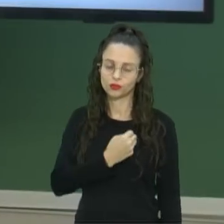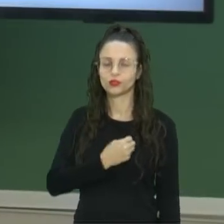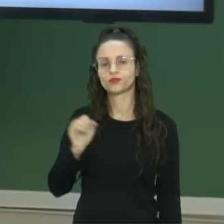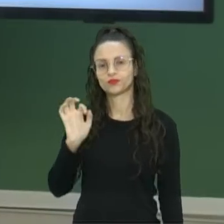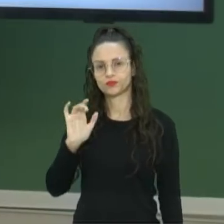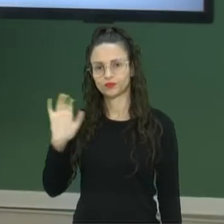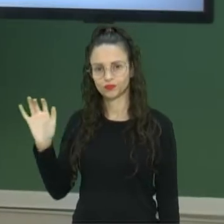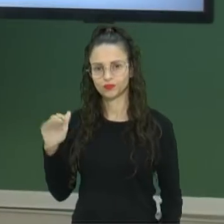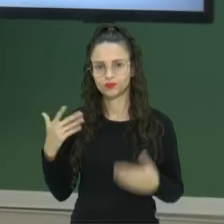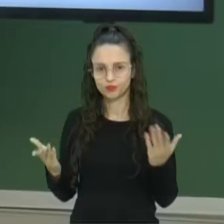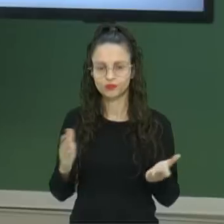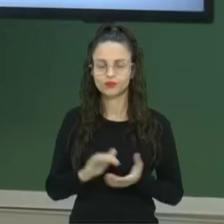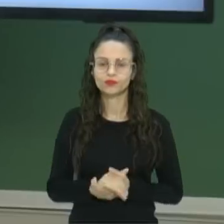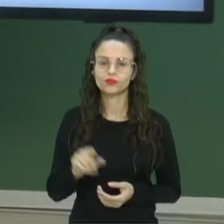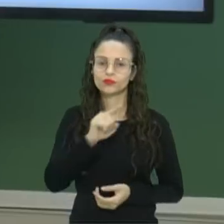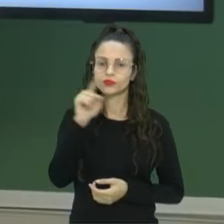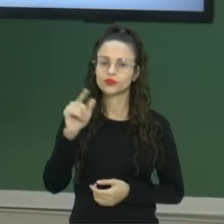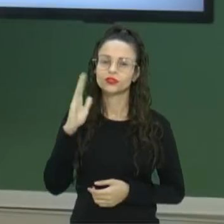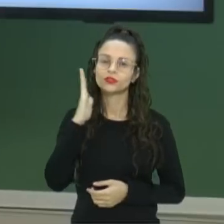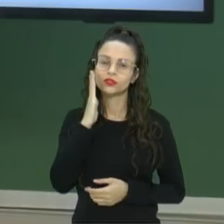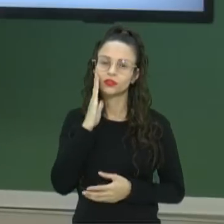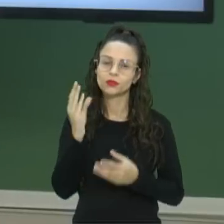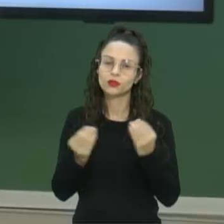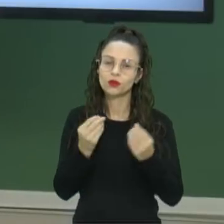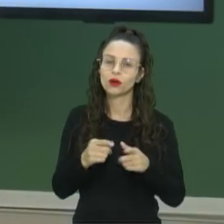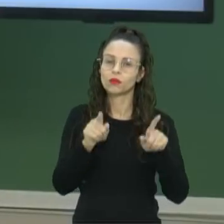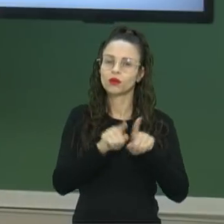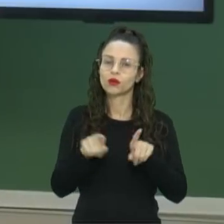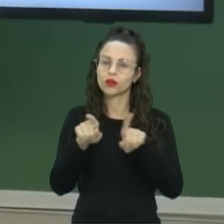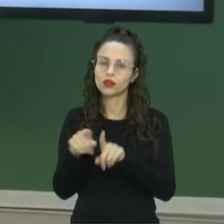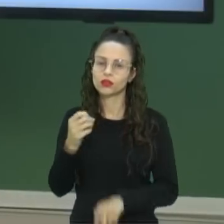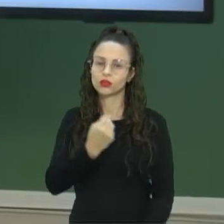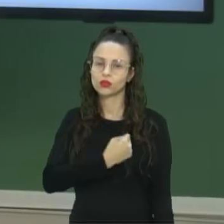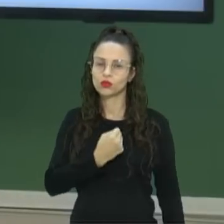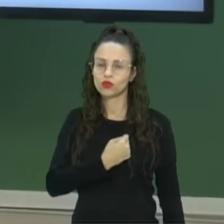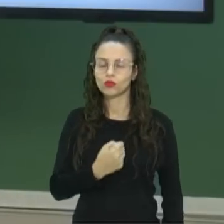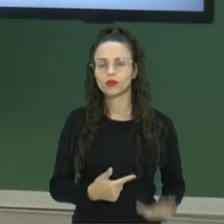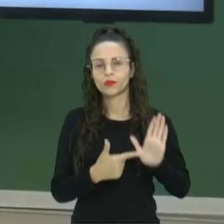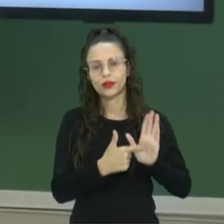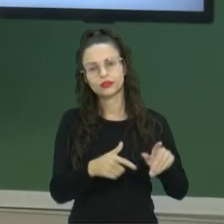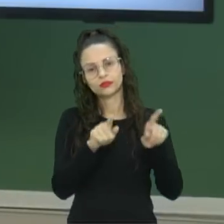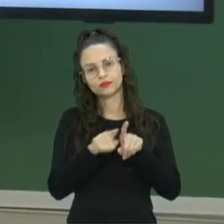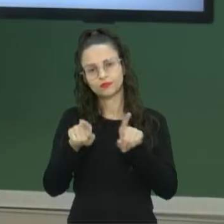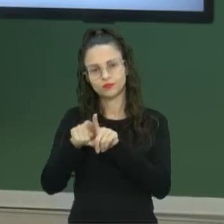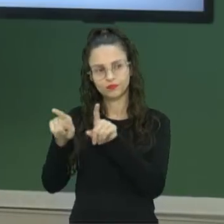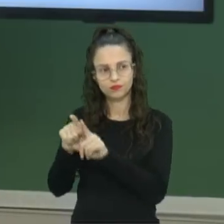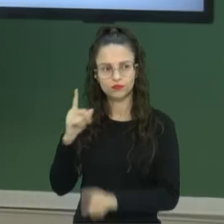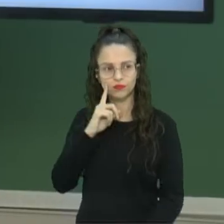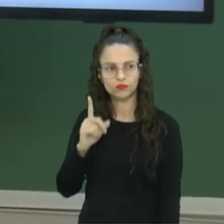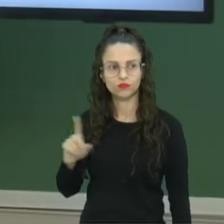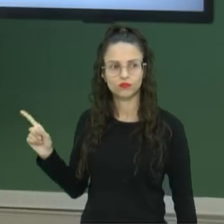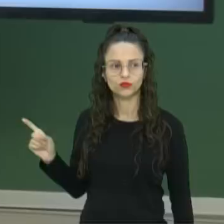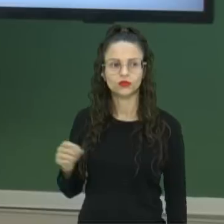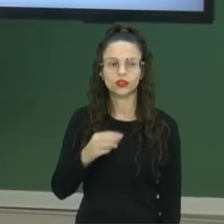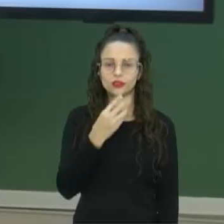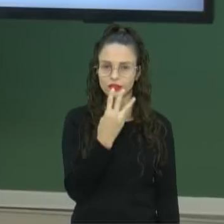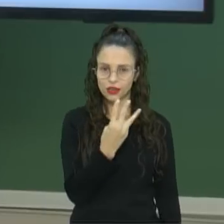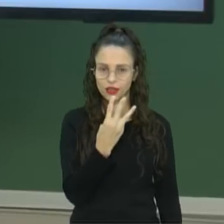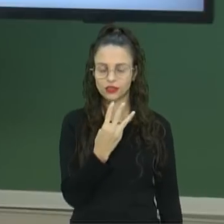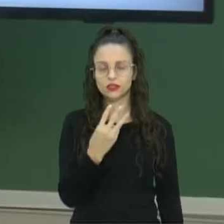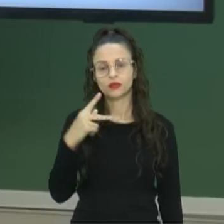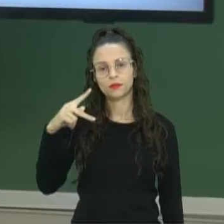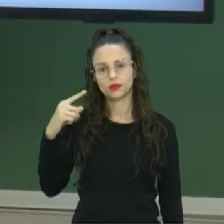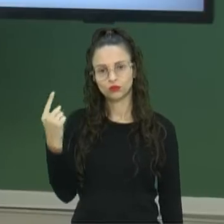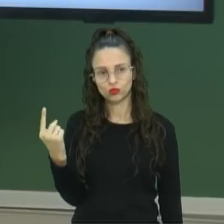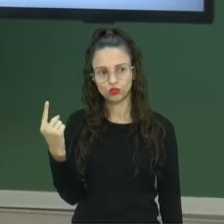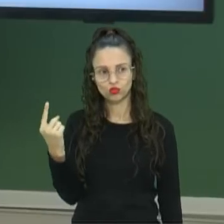periódica. Então, só para você ter uma ideia de incidência, de quantas vezes os valores aparecem, certo? O valor 3 tem peso 1,